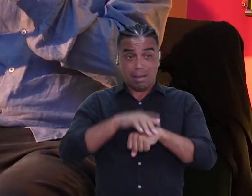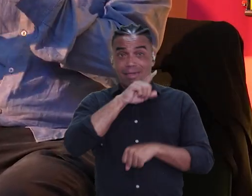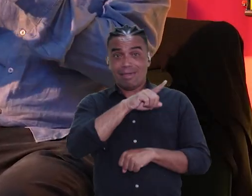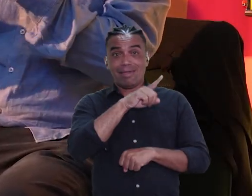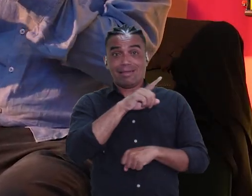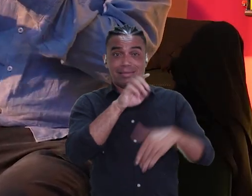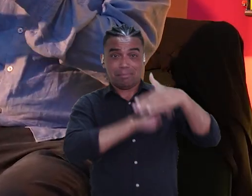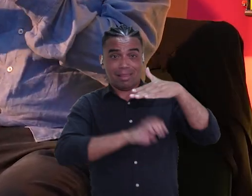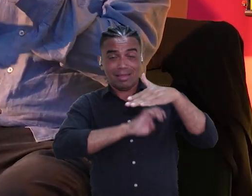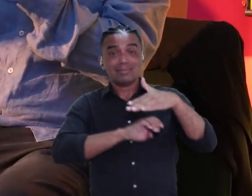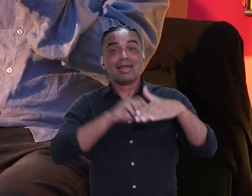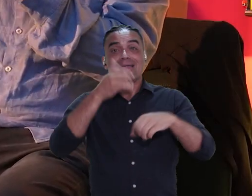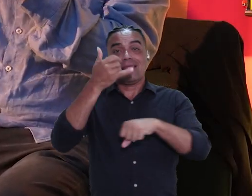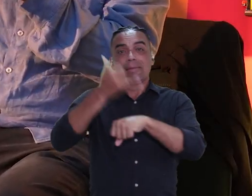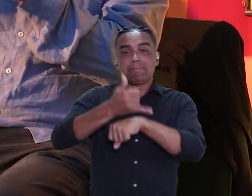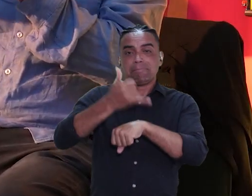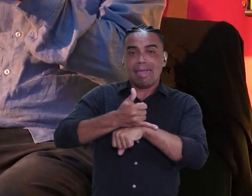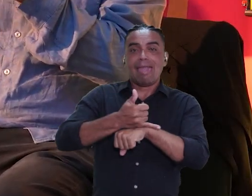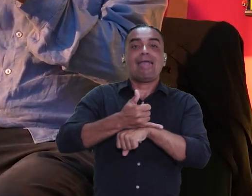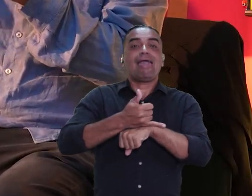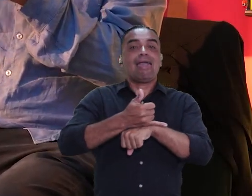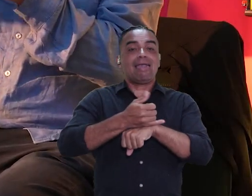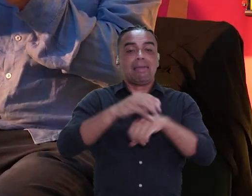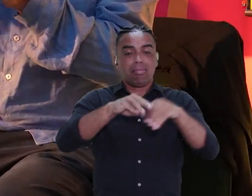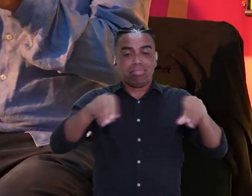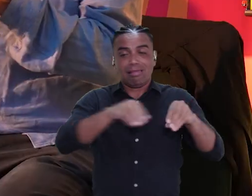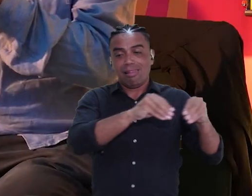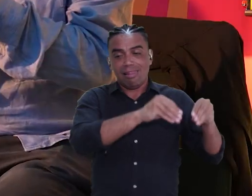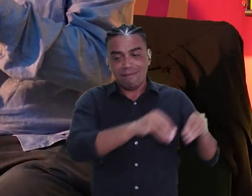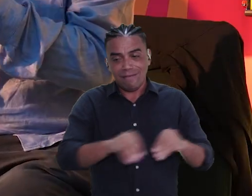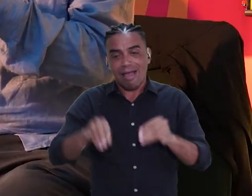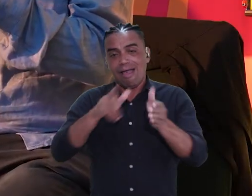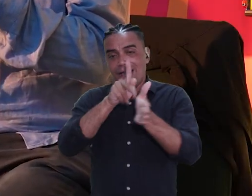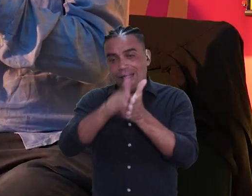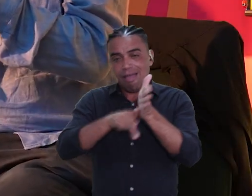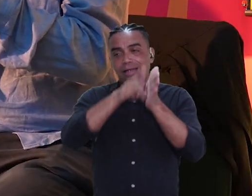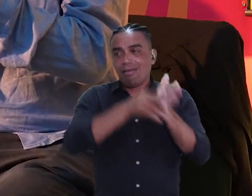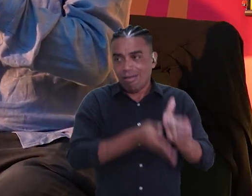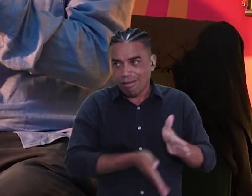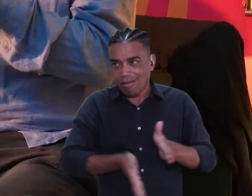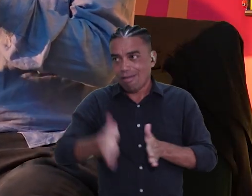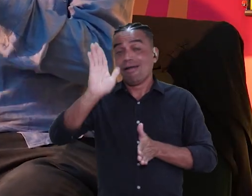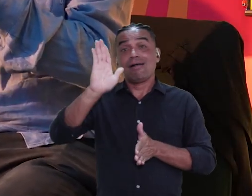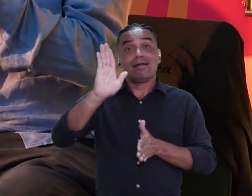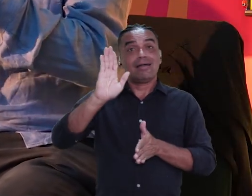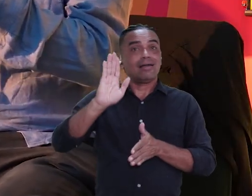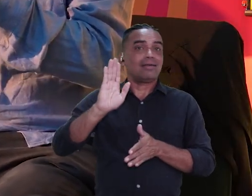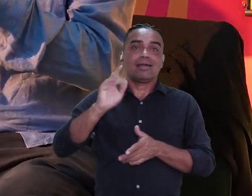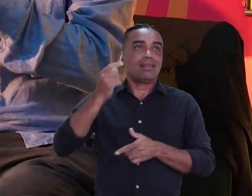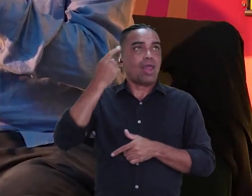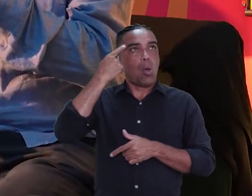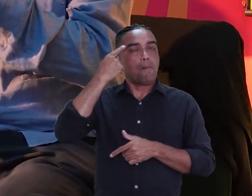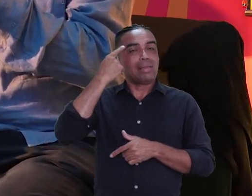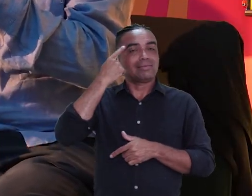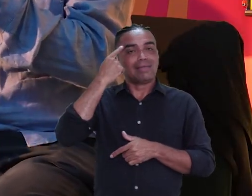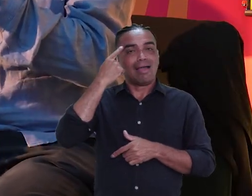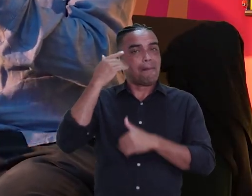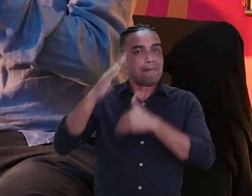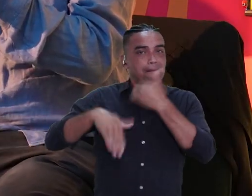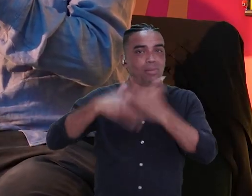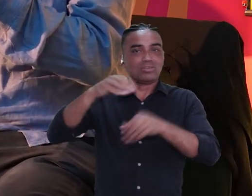era a pedra minerada, exportada e fazendo sem olhar para os processos